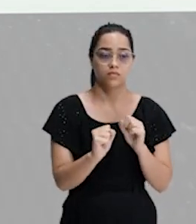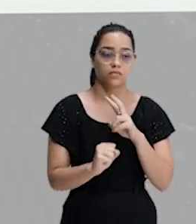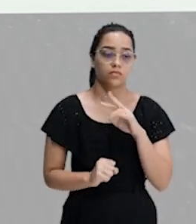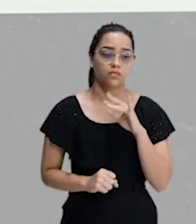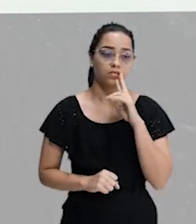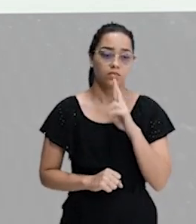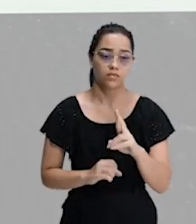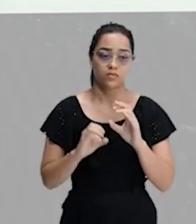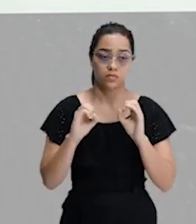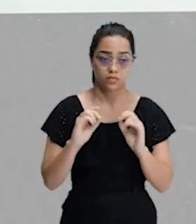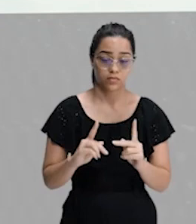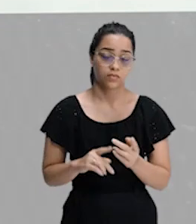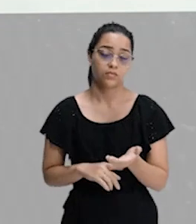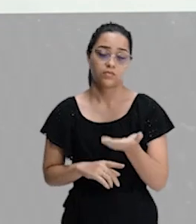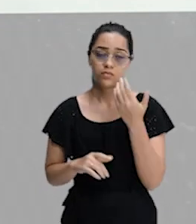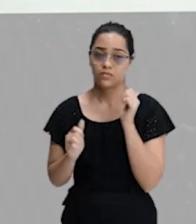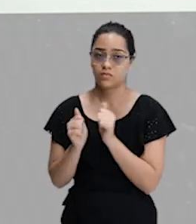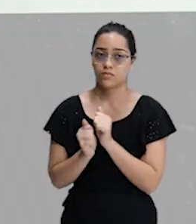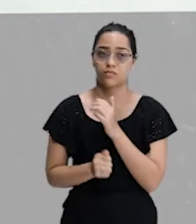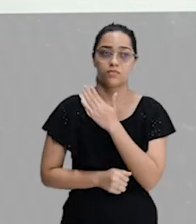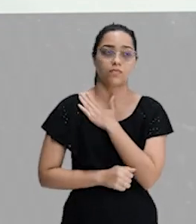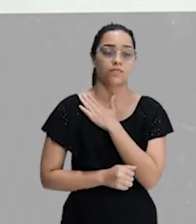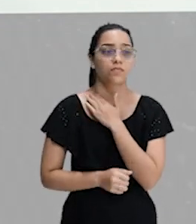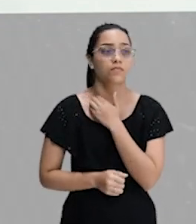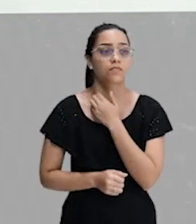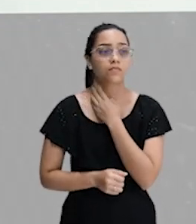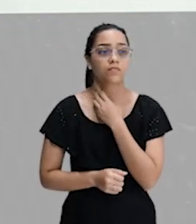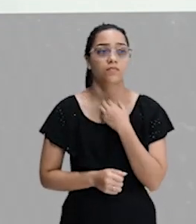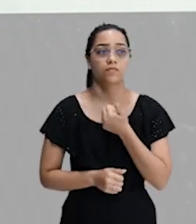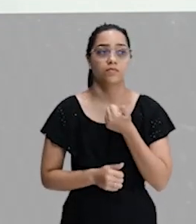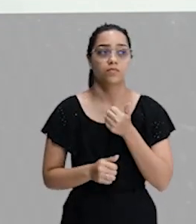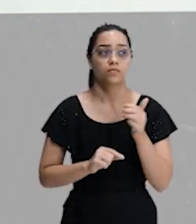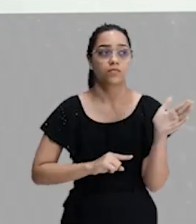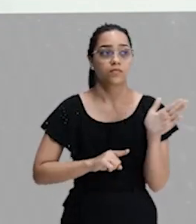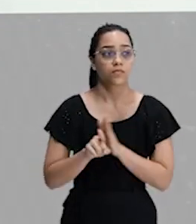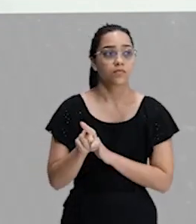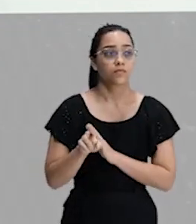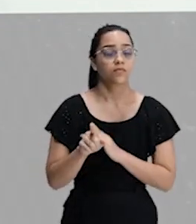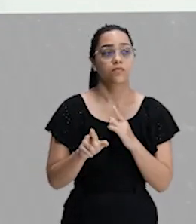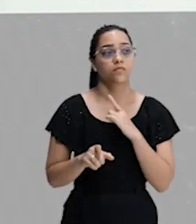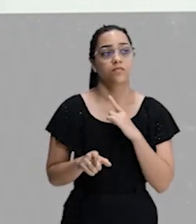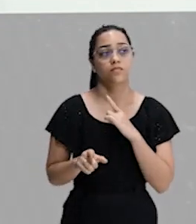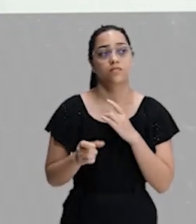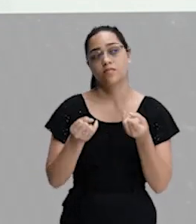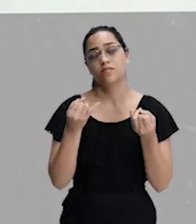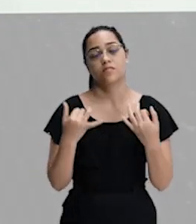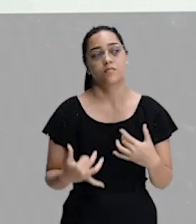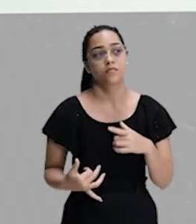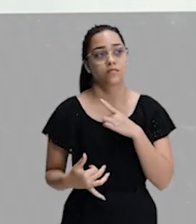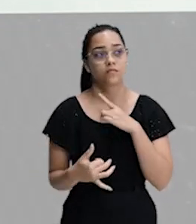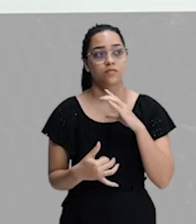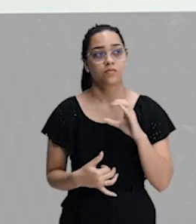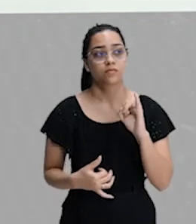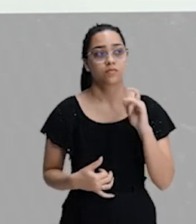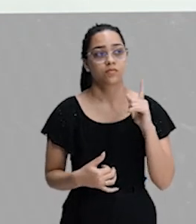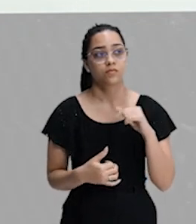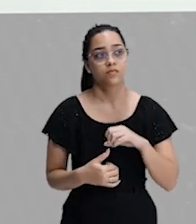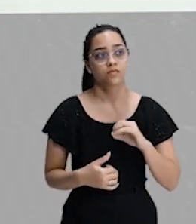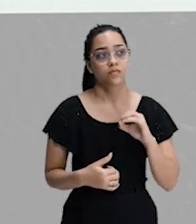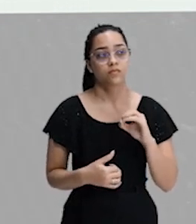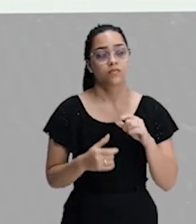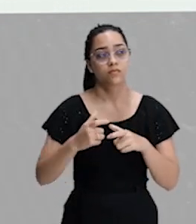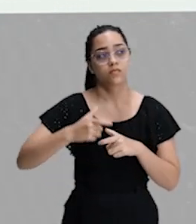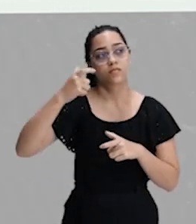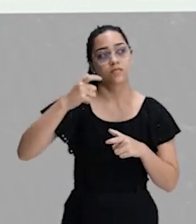vai responder. Então, vem comigo. Olha só, pessoal, a primeira questão é de cilindro. Uma peça